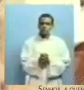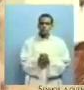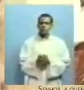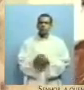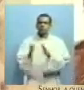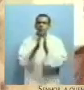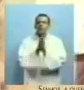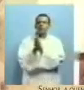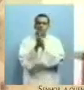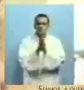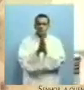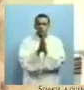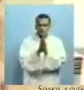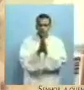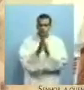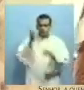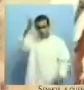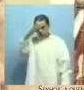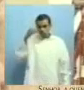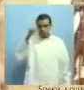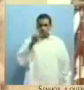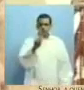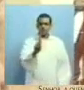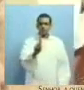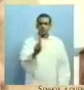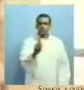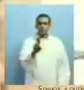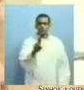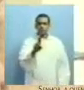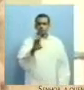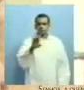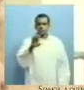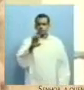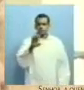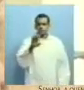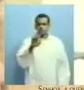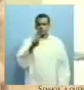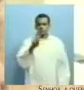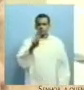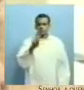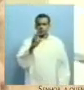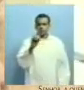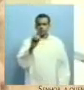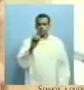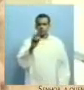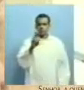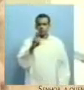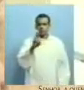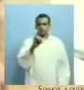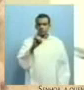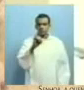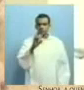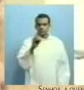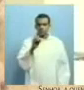nos dá um pouco a ideia daquilo que nós celebramos e pedimos hoje. Essa oração que nós rezamos